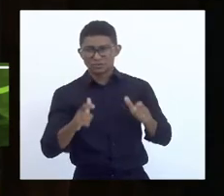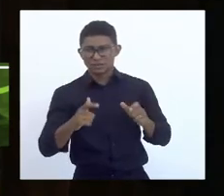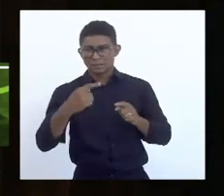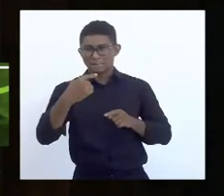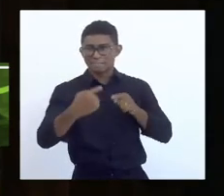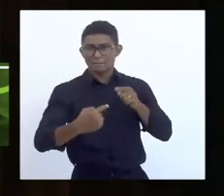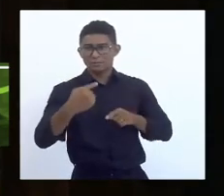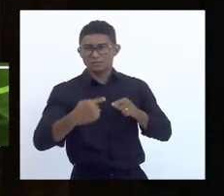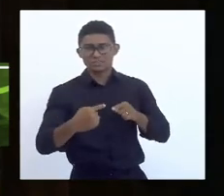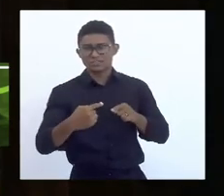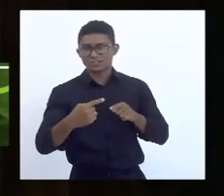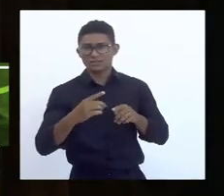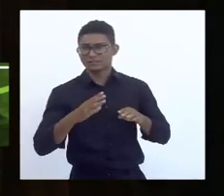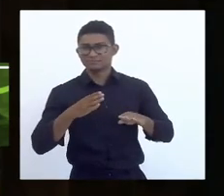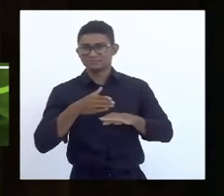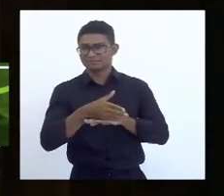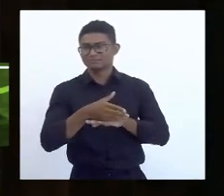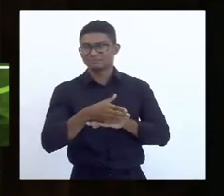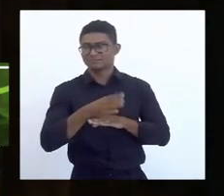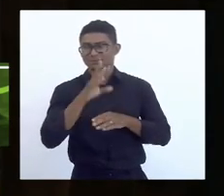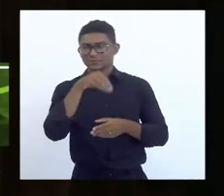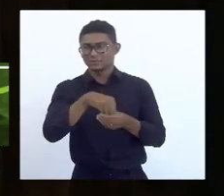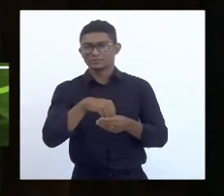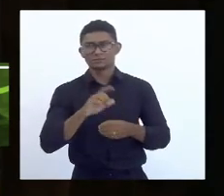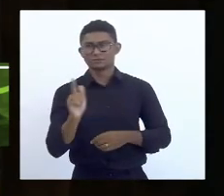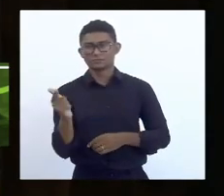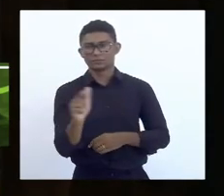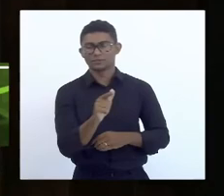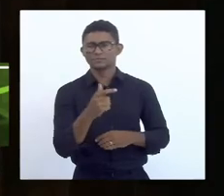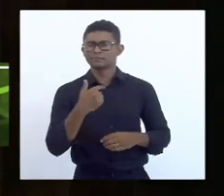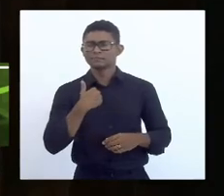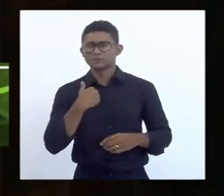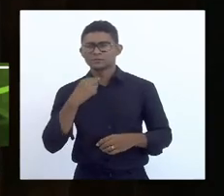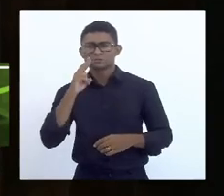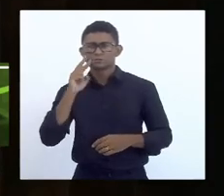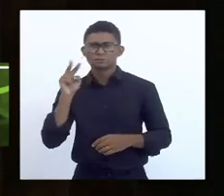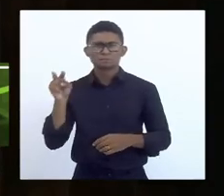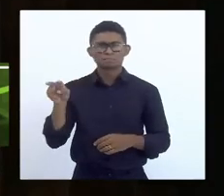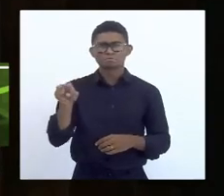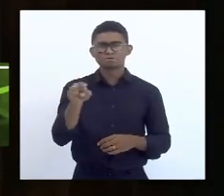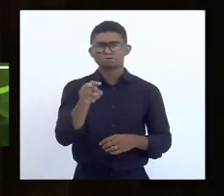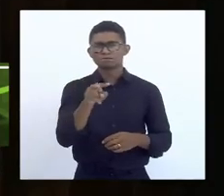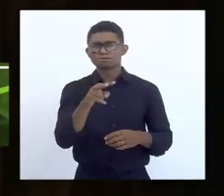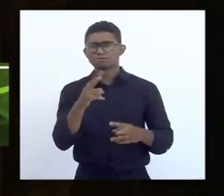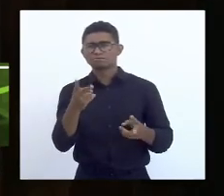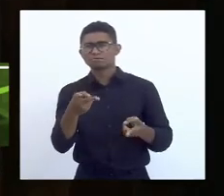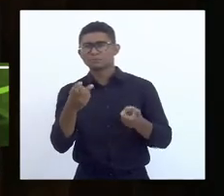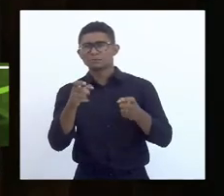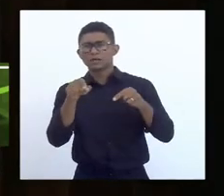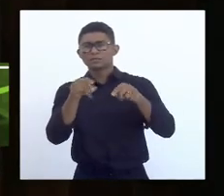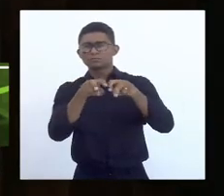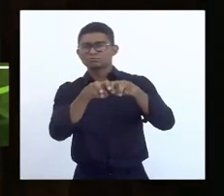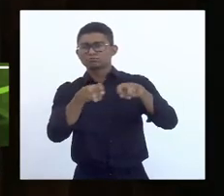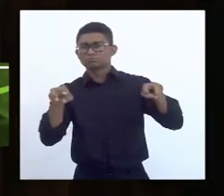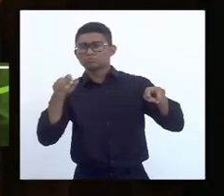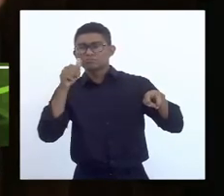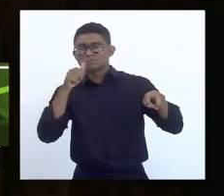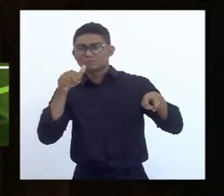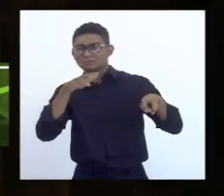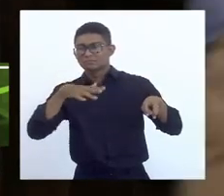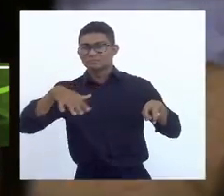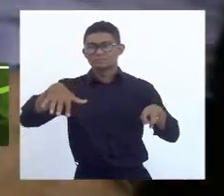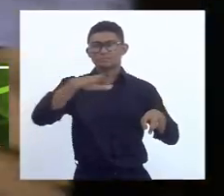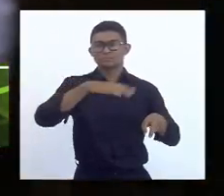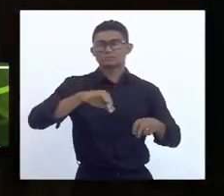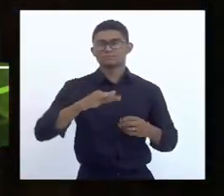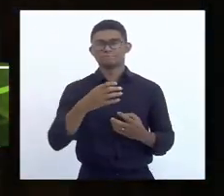condição. Eu estava observando, inclusive, esse painel todo feminino, e o que